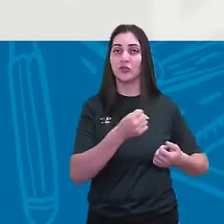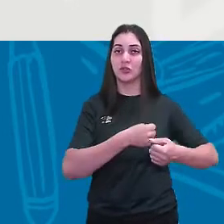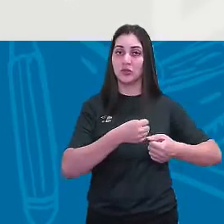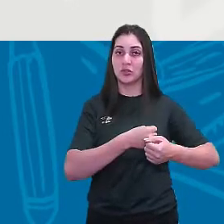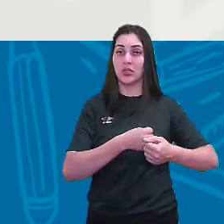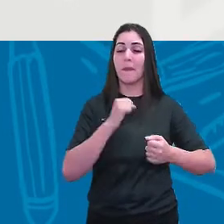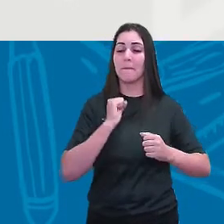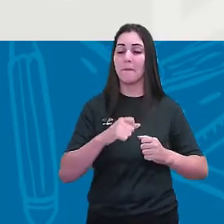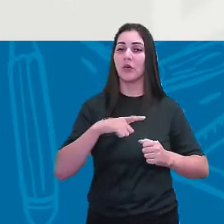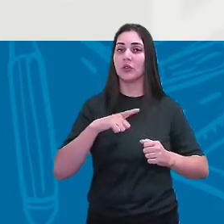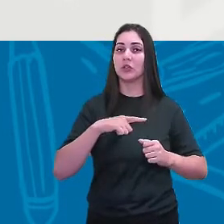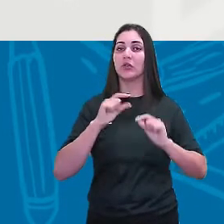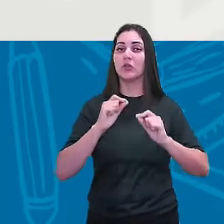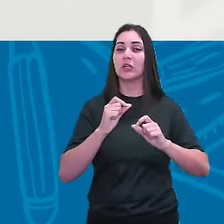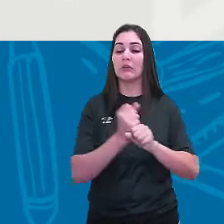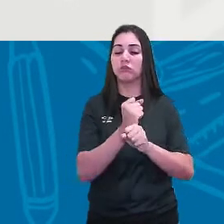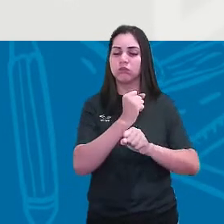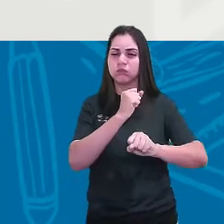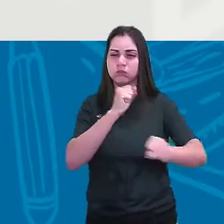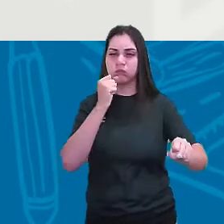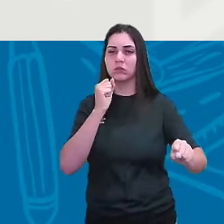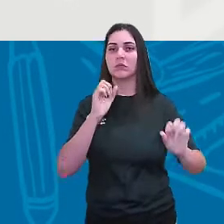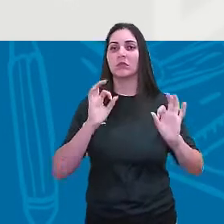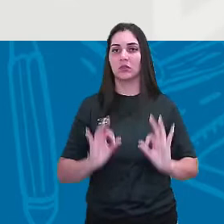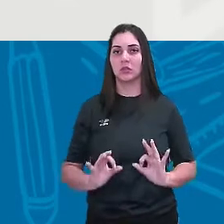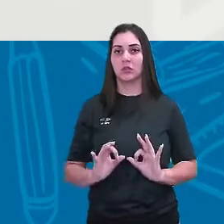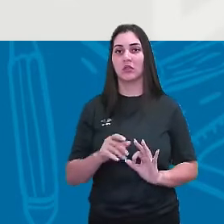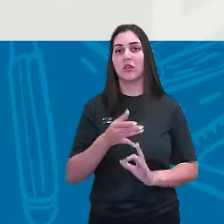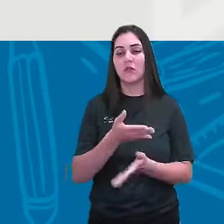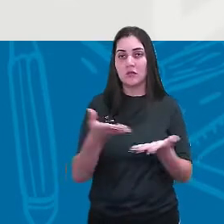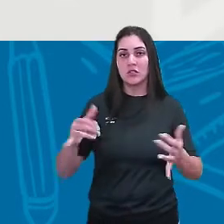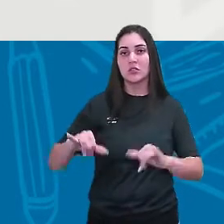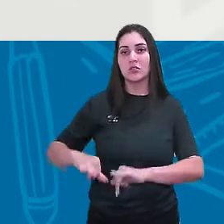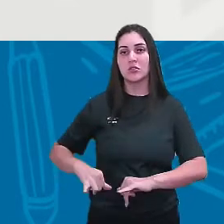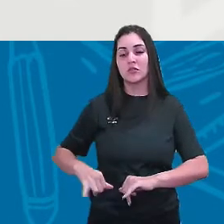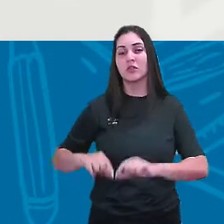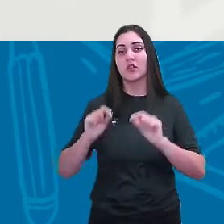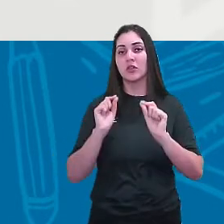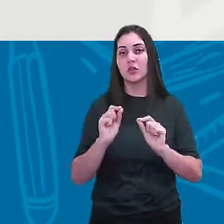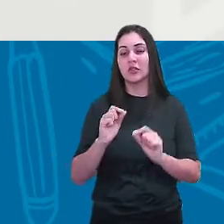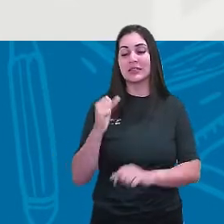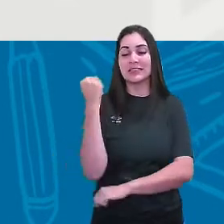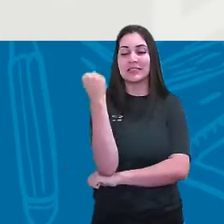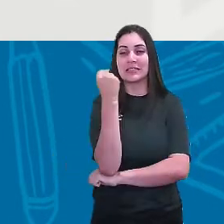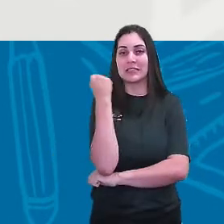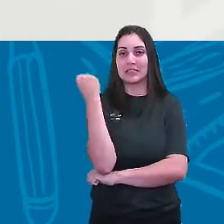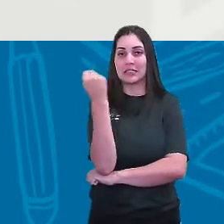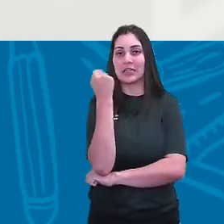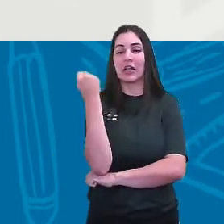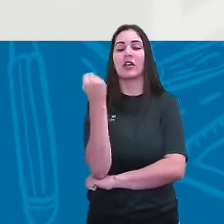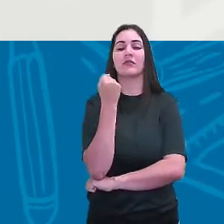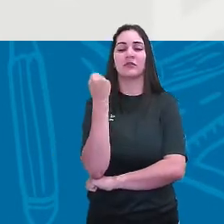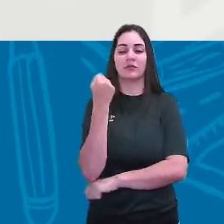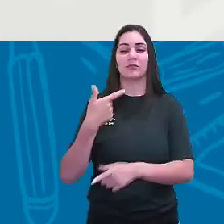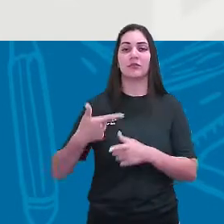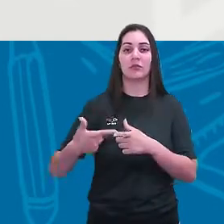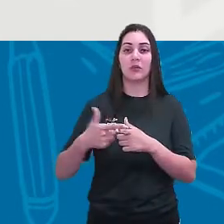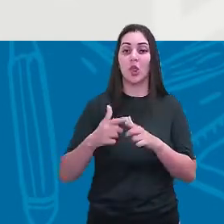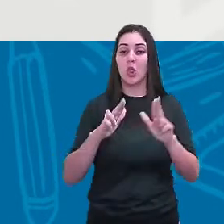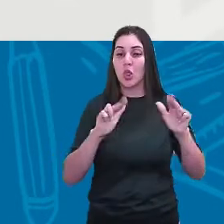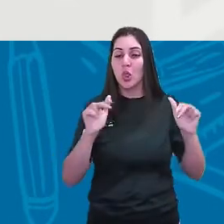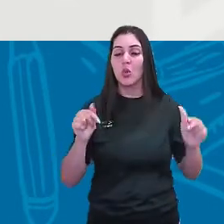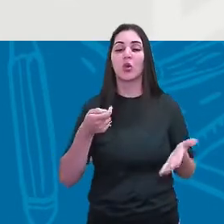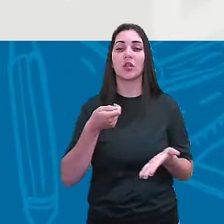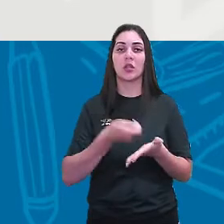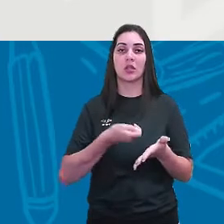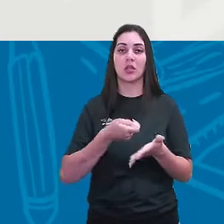uma explosão, gente, tá certo? E vocês sofrerem aí graves consequências. Portanto, jamais